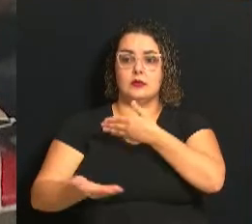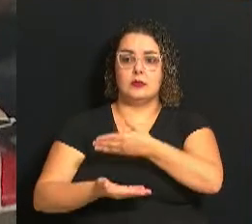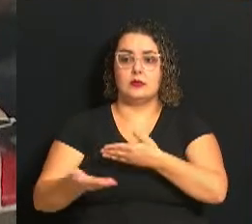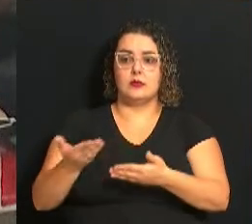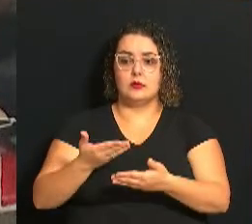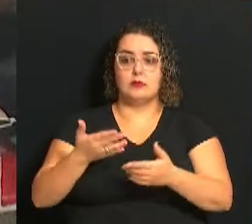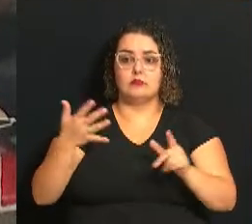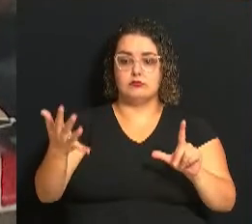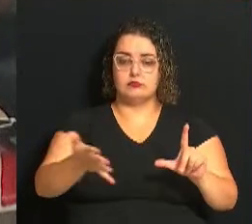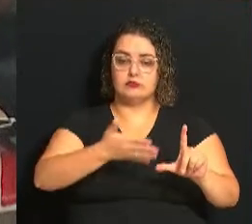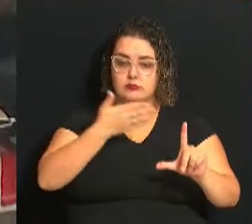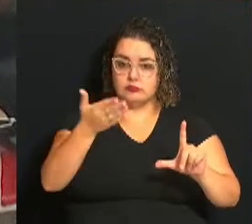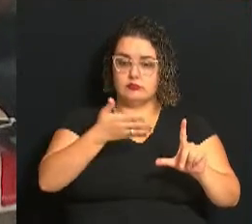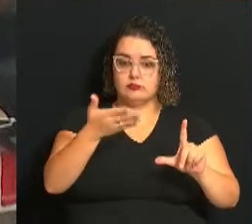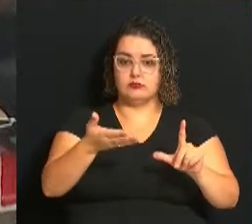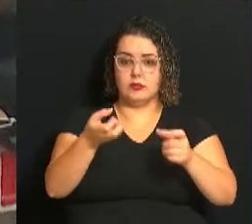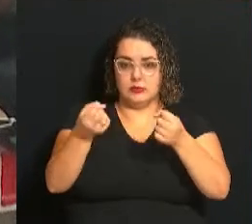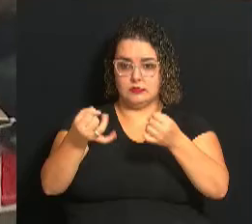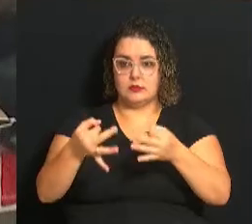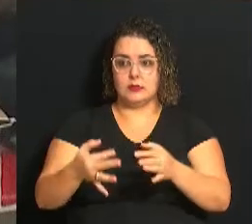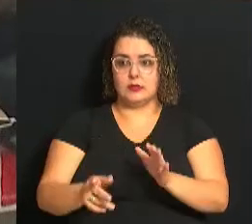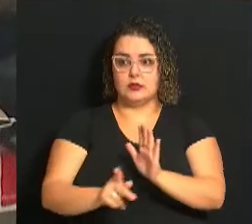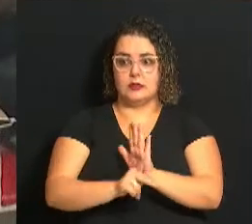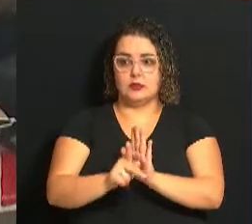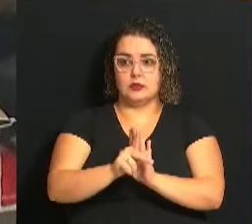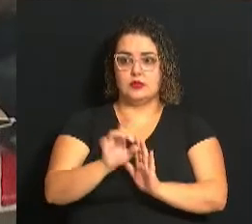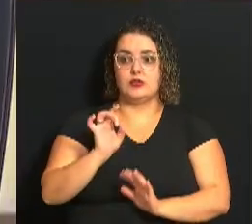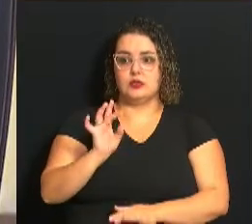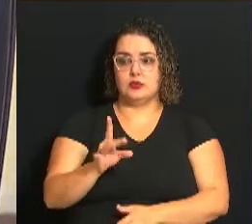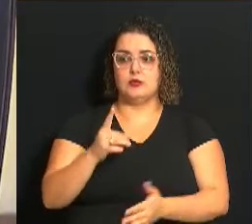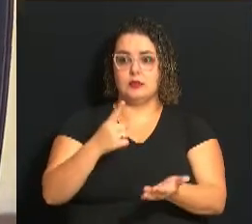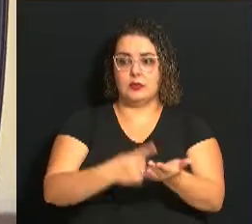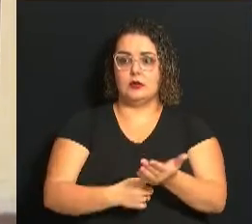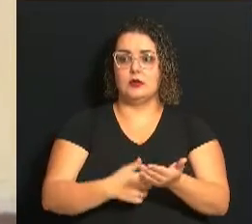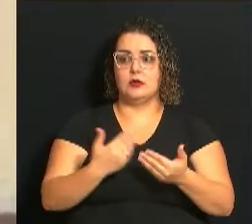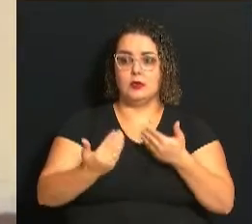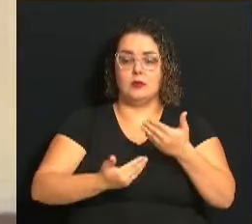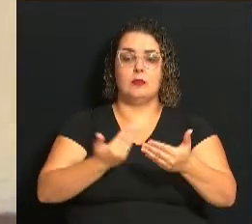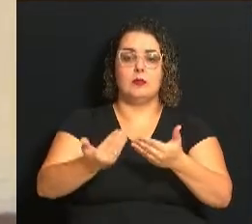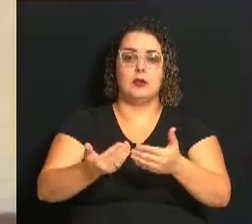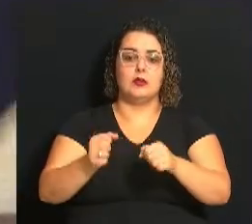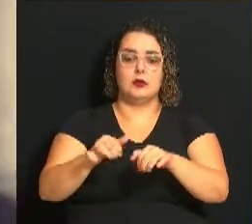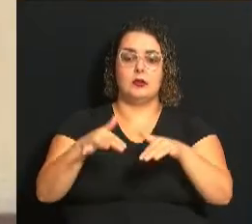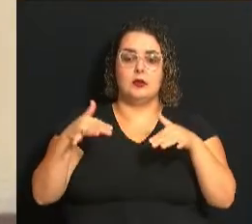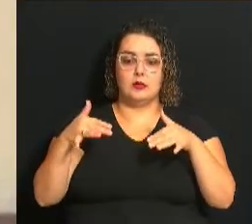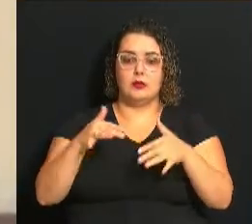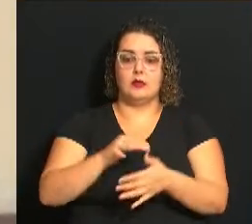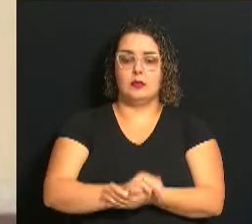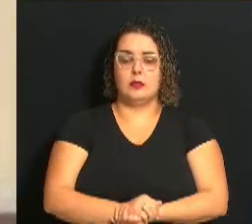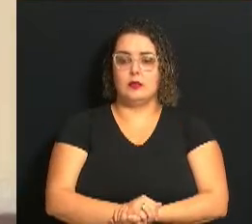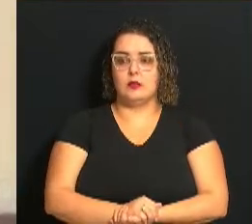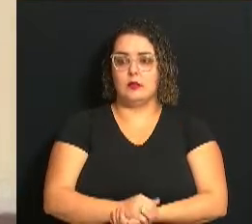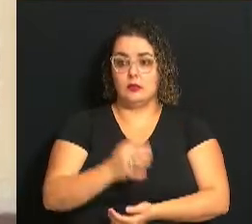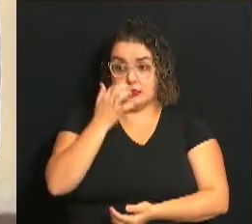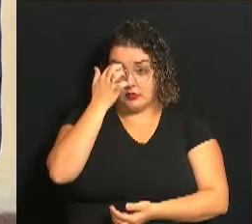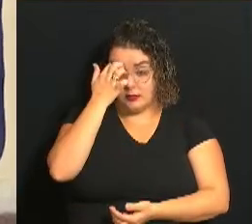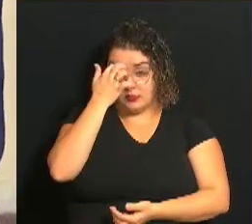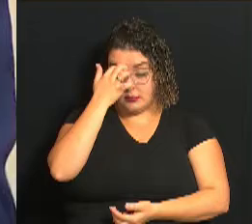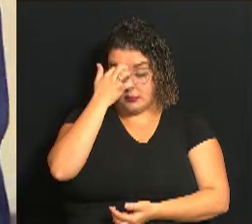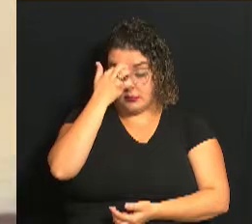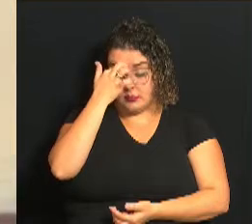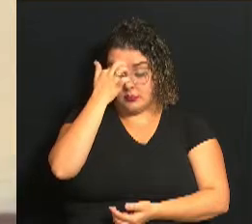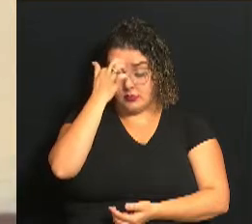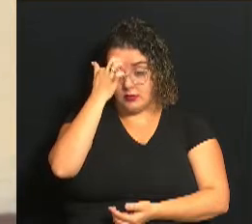projeto. Eu, só para registrar como vai ser o rito da audiência, tá bom? a gente vai passar a palavra para que eles